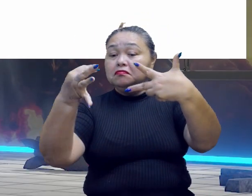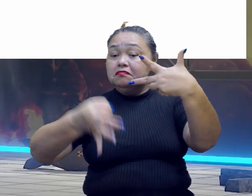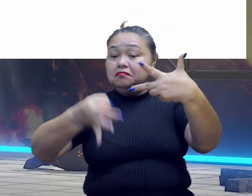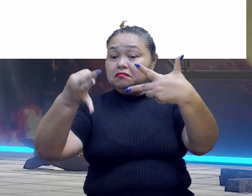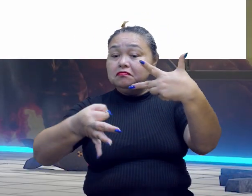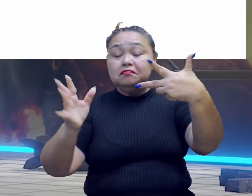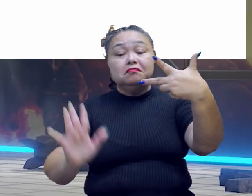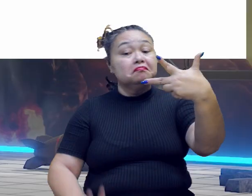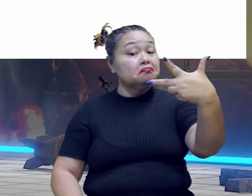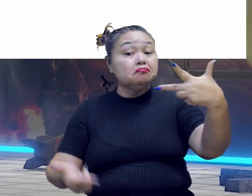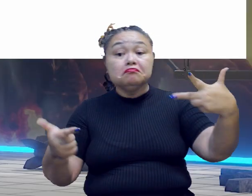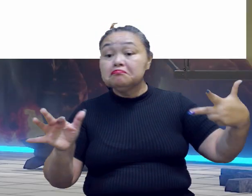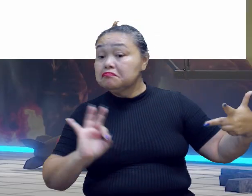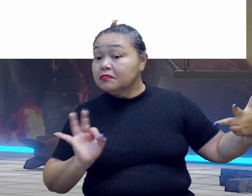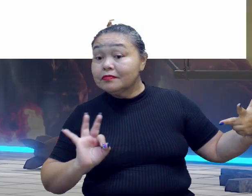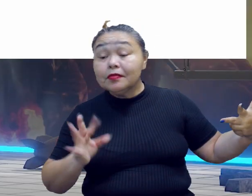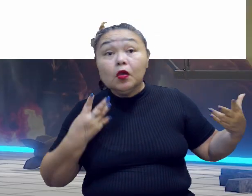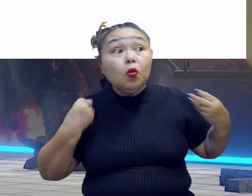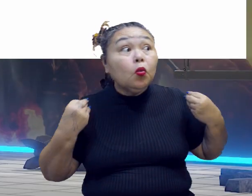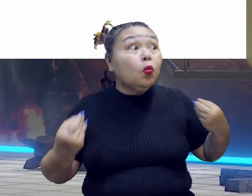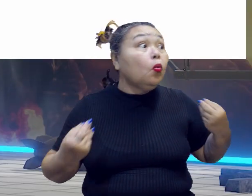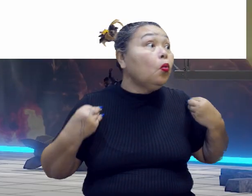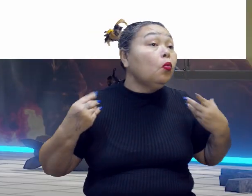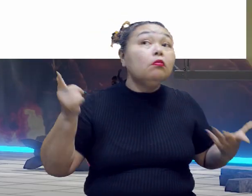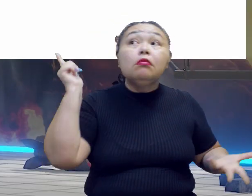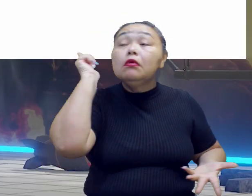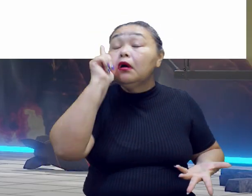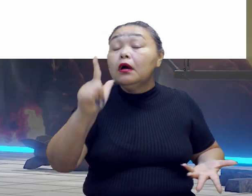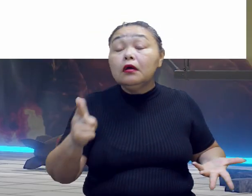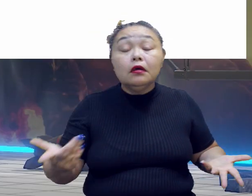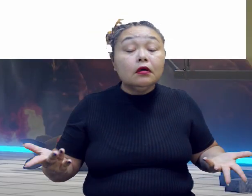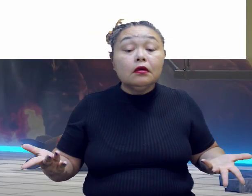judiciário. Como é que ele vai conseguir